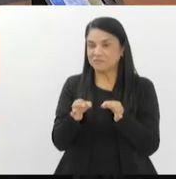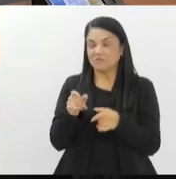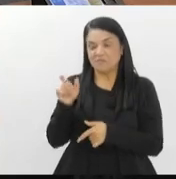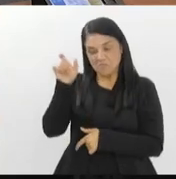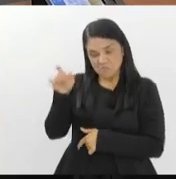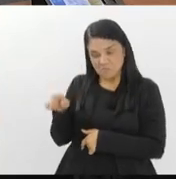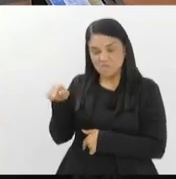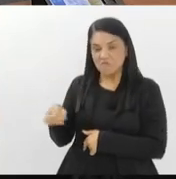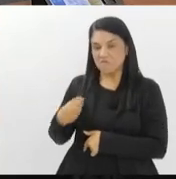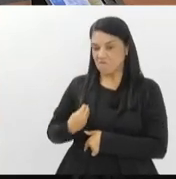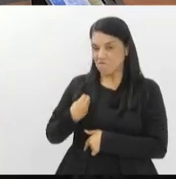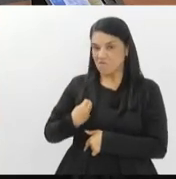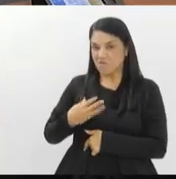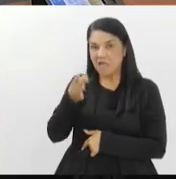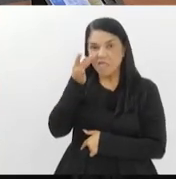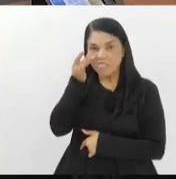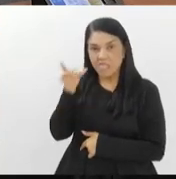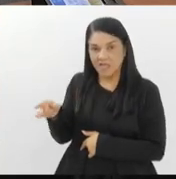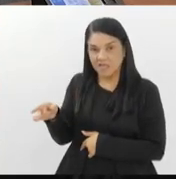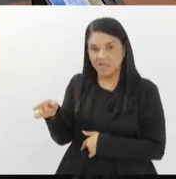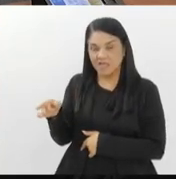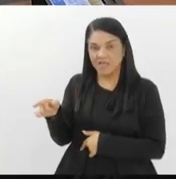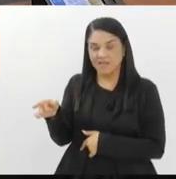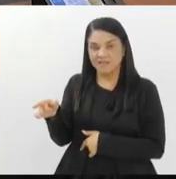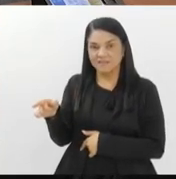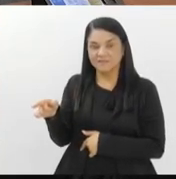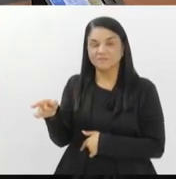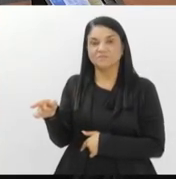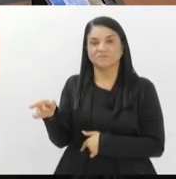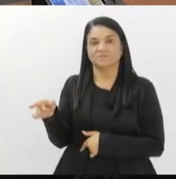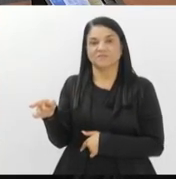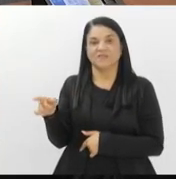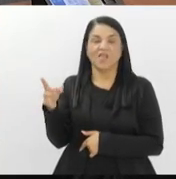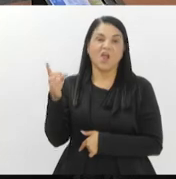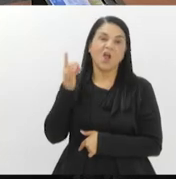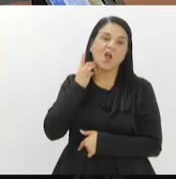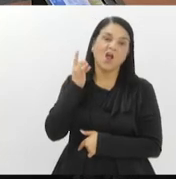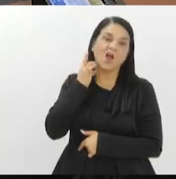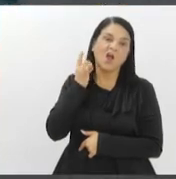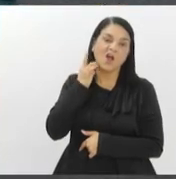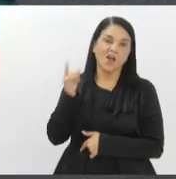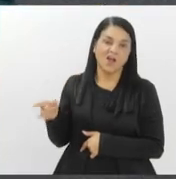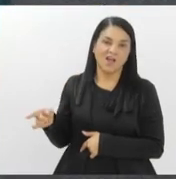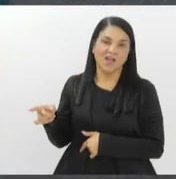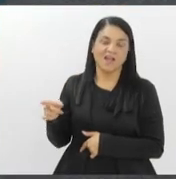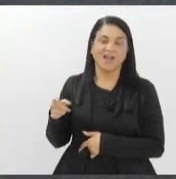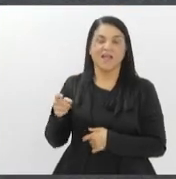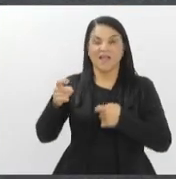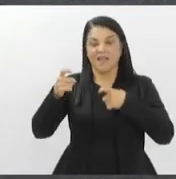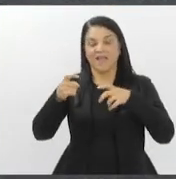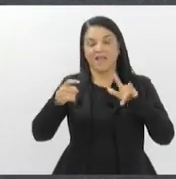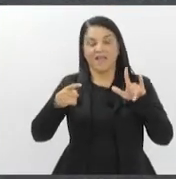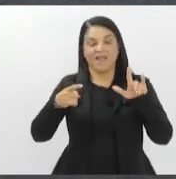o exemplo vivo da combinação da reposição hormonal mais cannabis